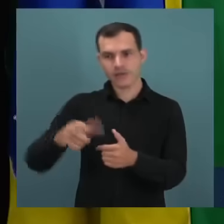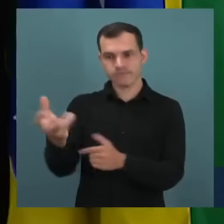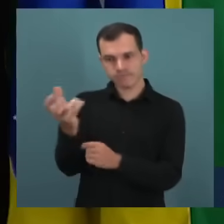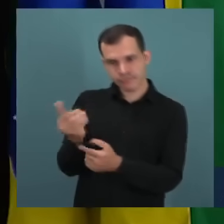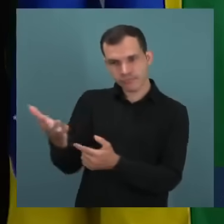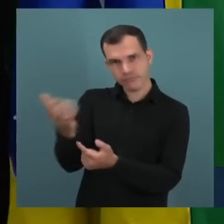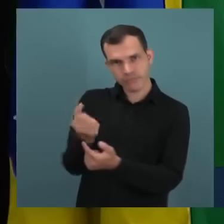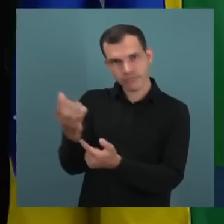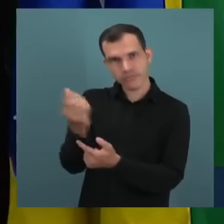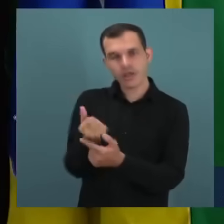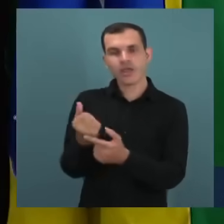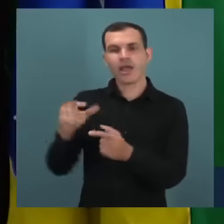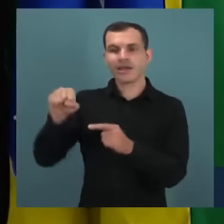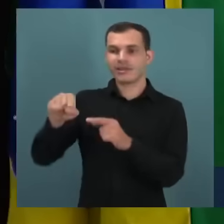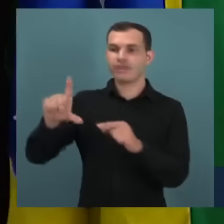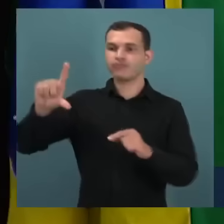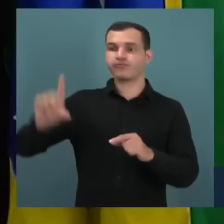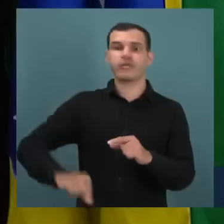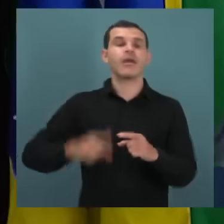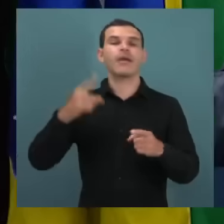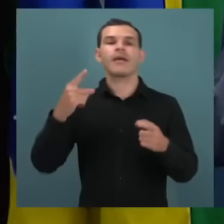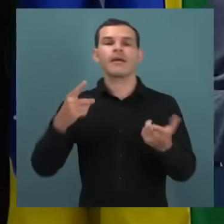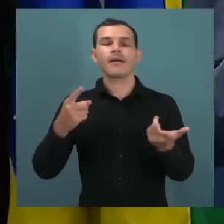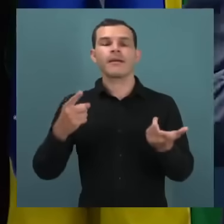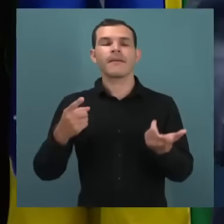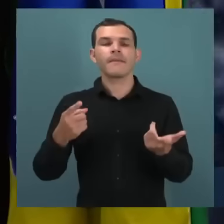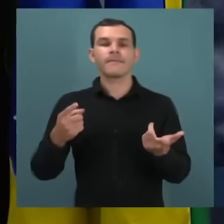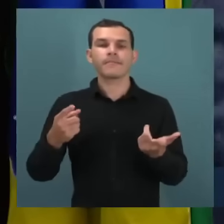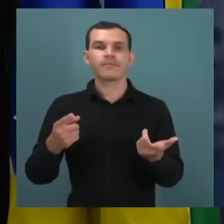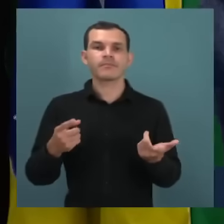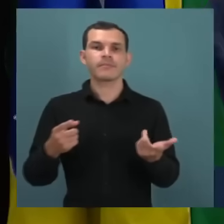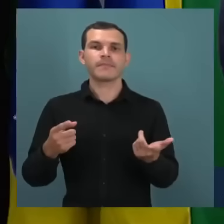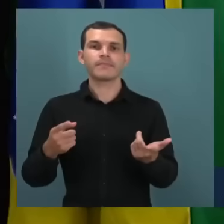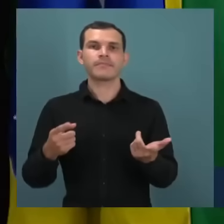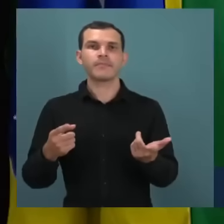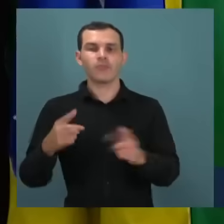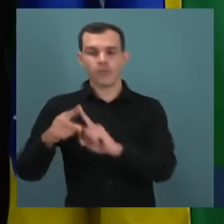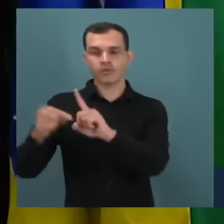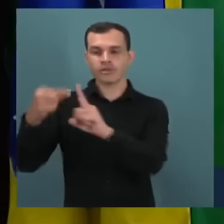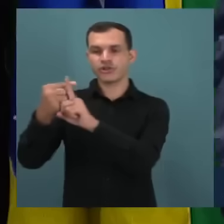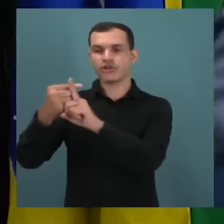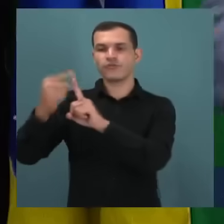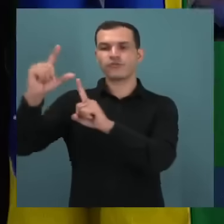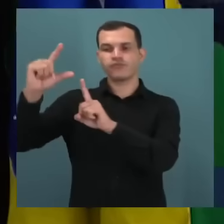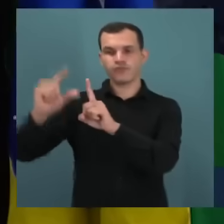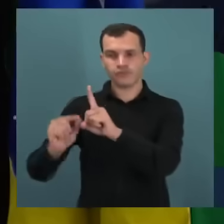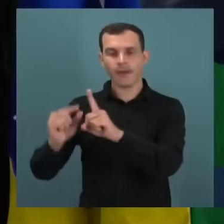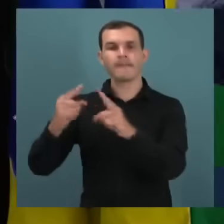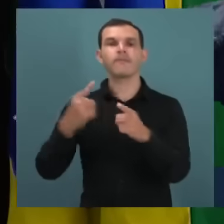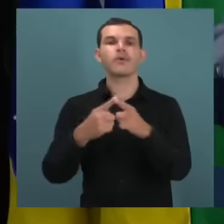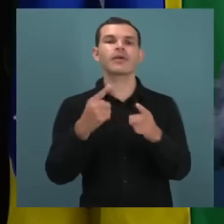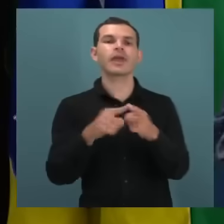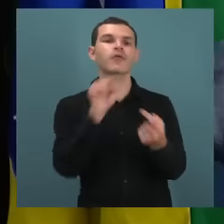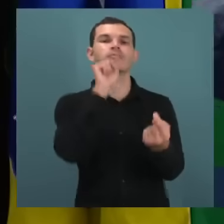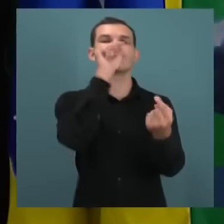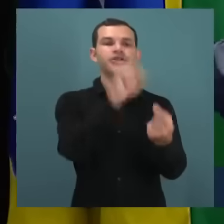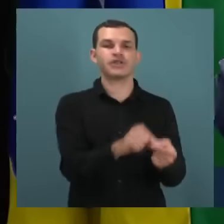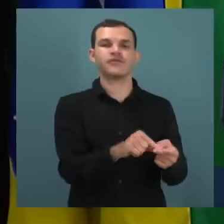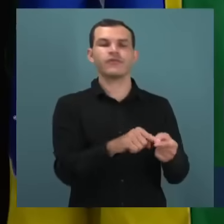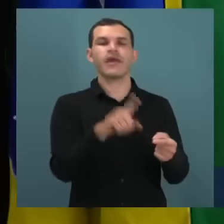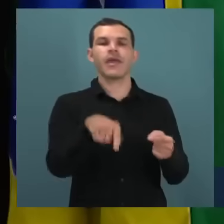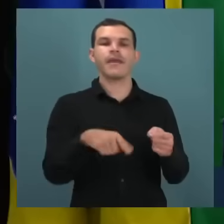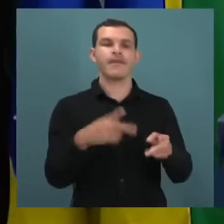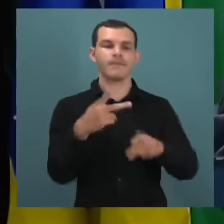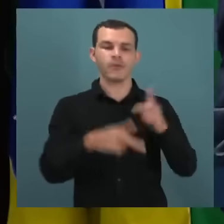o populismo desse governo quer, na verdade, aumentar o seu índice de popularidade, e mesmo que para isso a gente sacrifique as